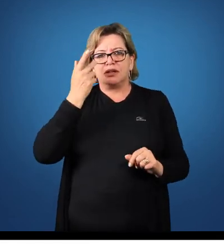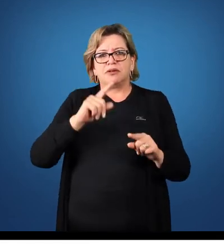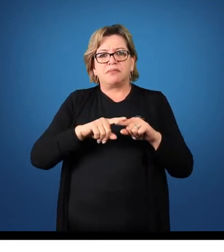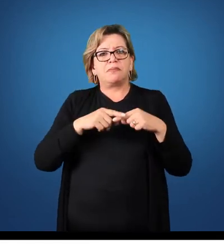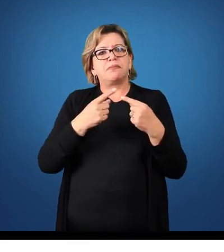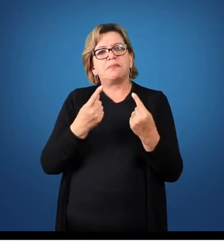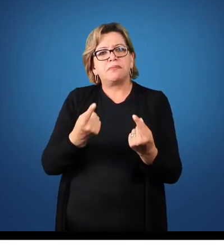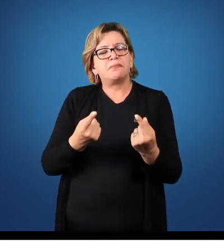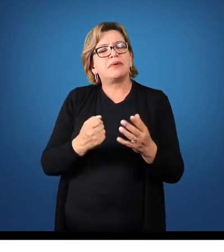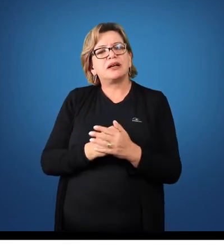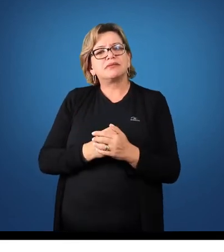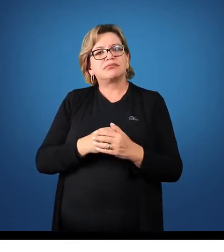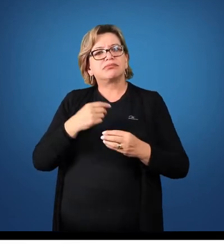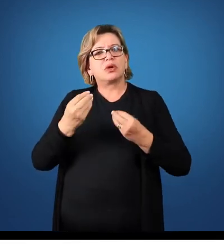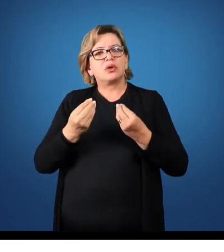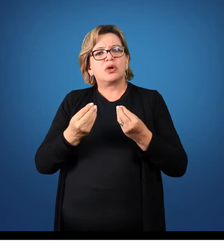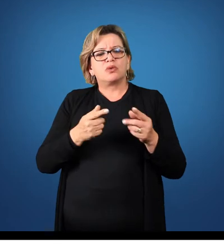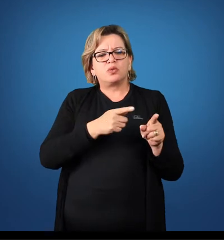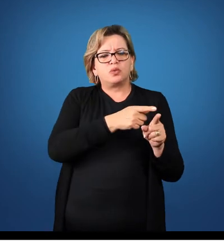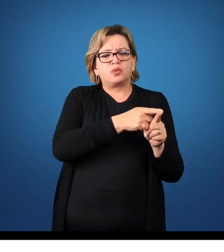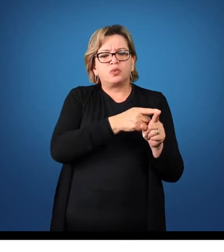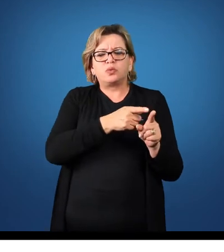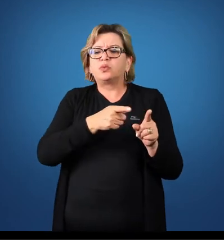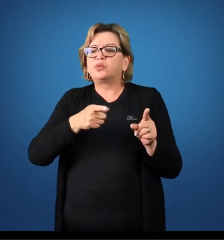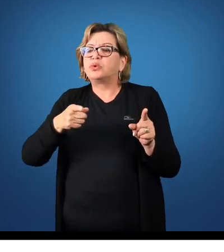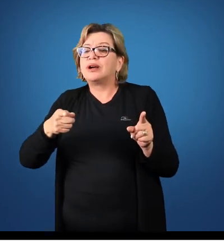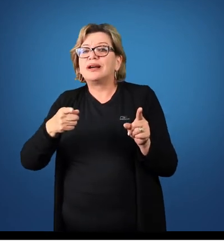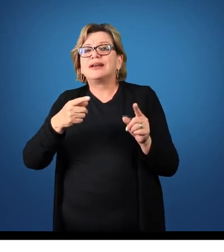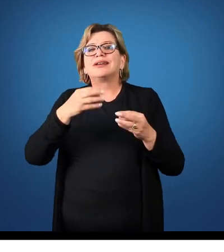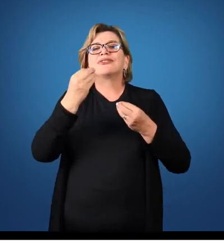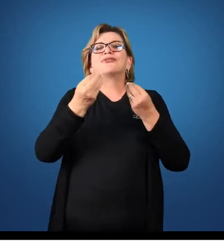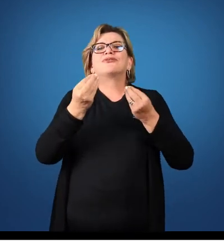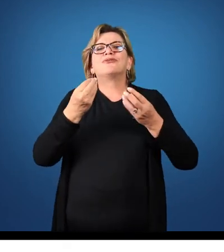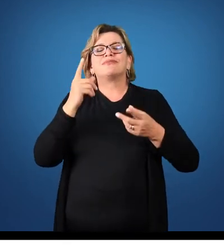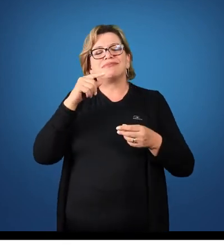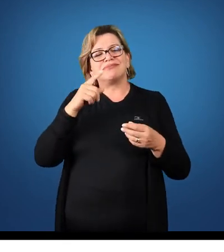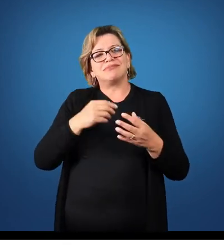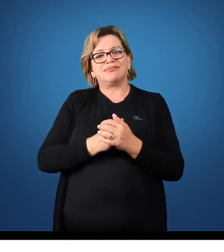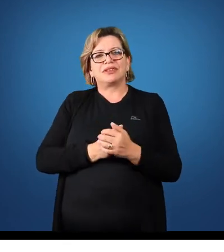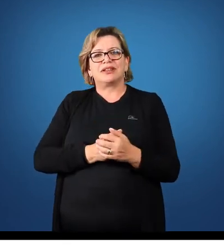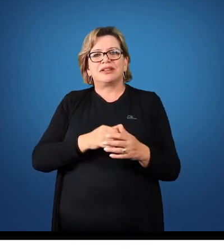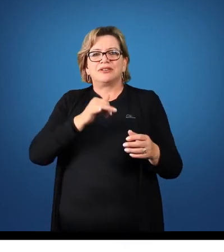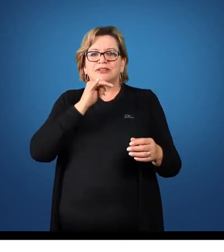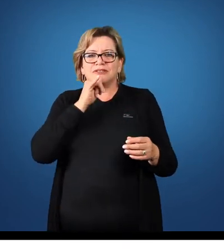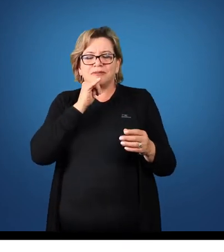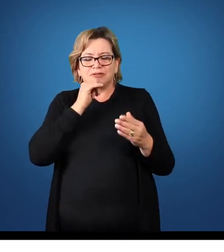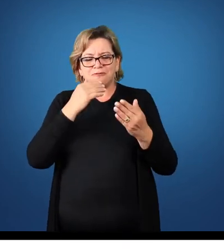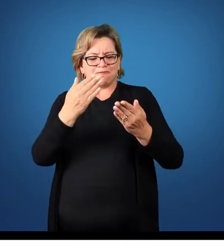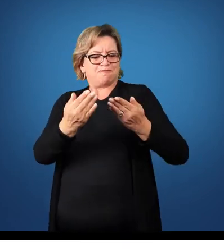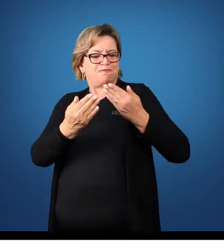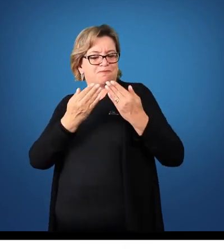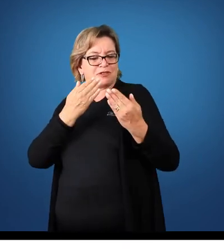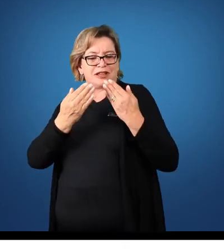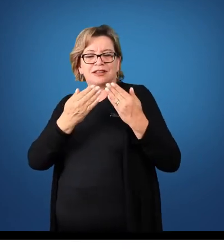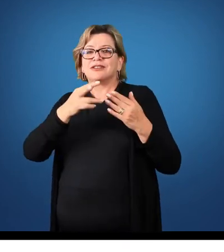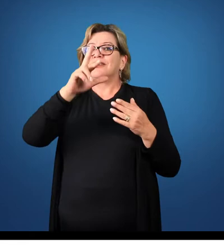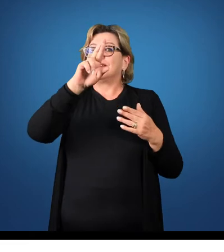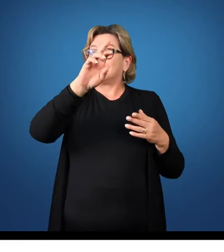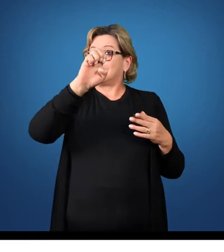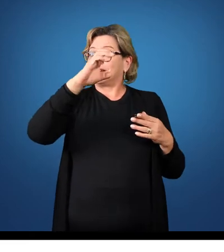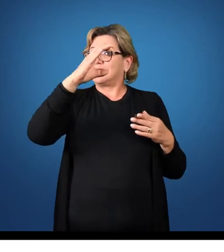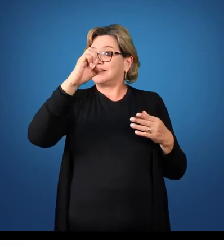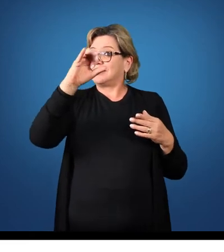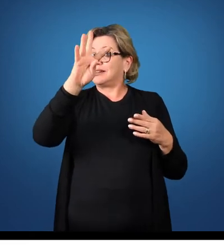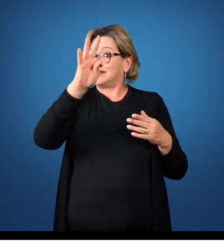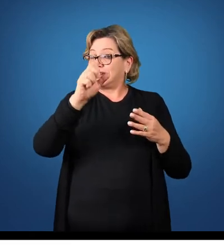sim, a qual período ela se refere. Então eu analiso tanto as receitas como